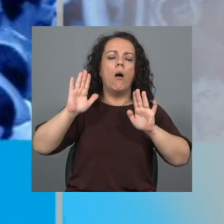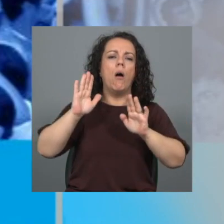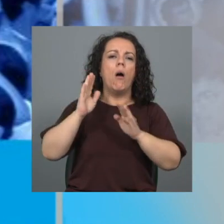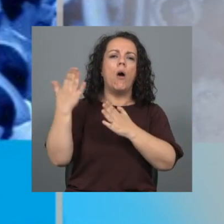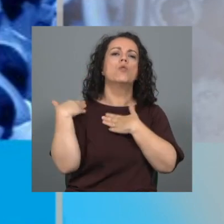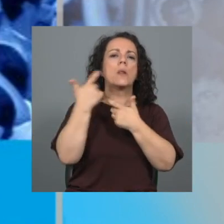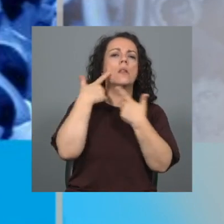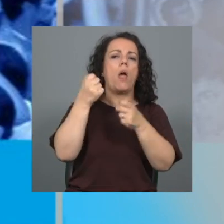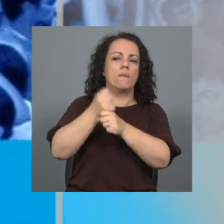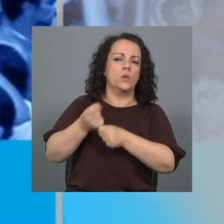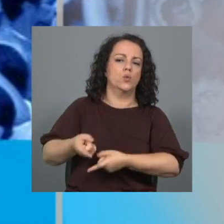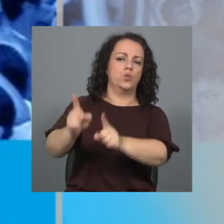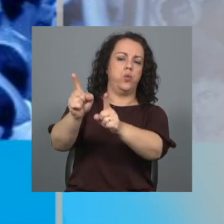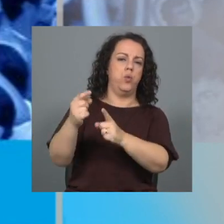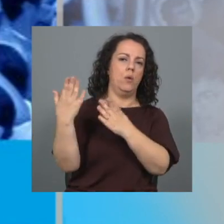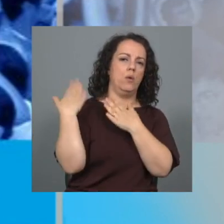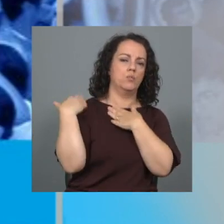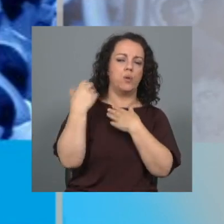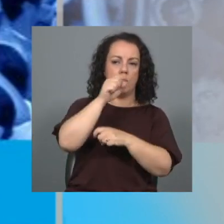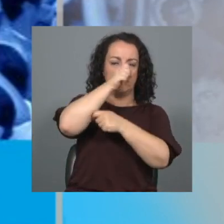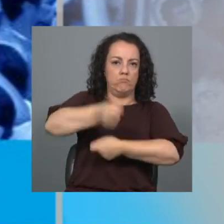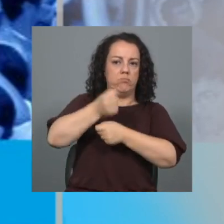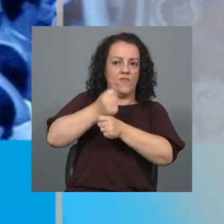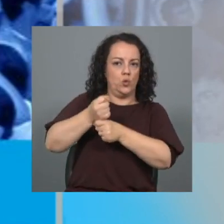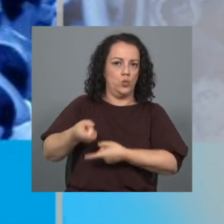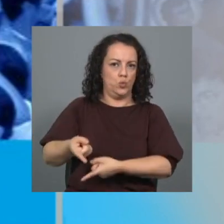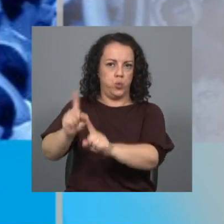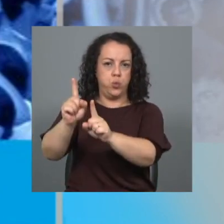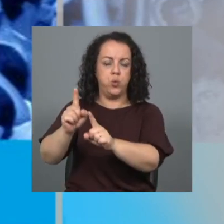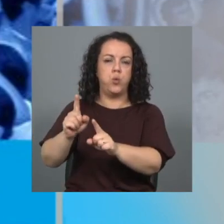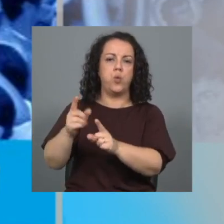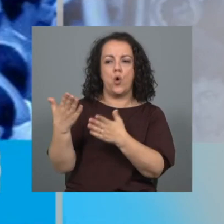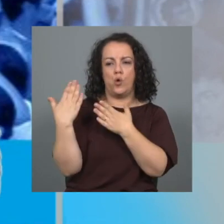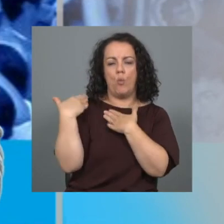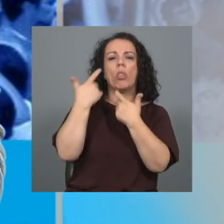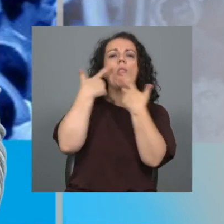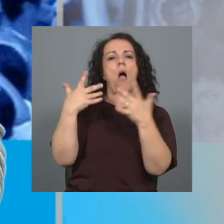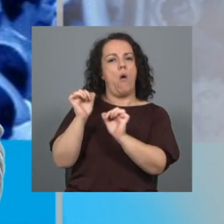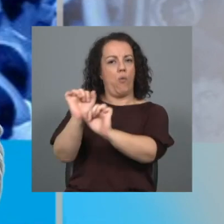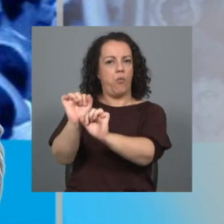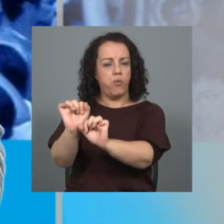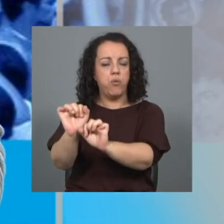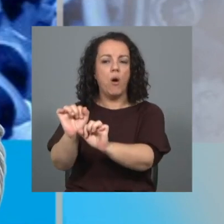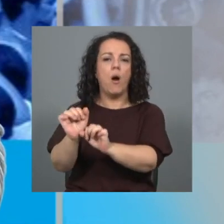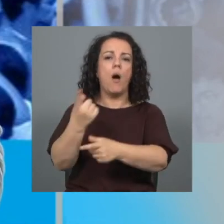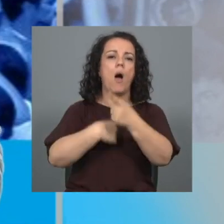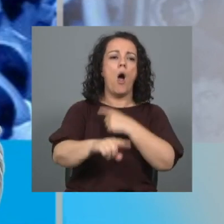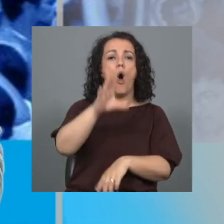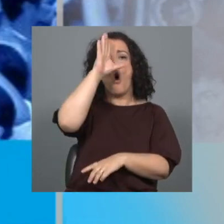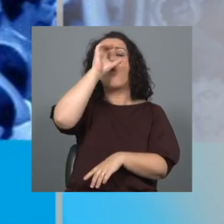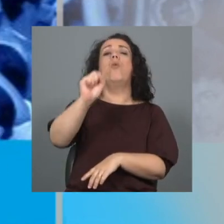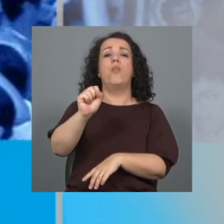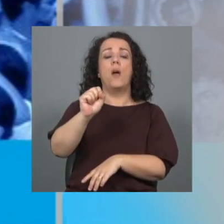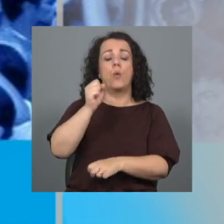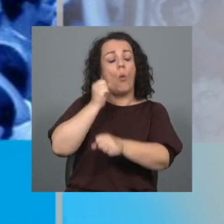proprietários agrícolas as responsabilidades da situação, quer para o governo a